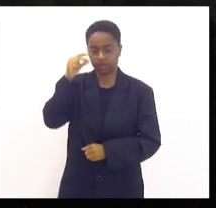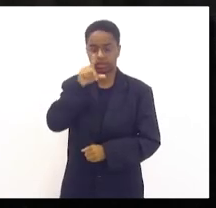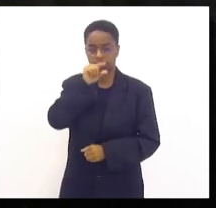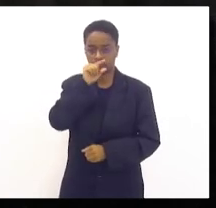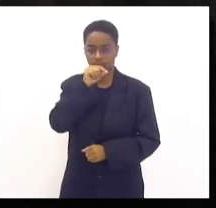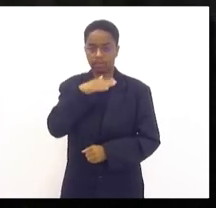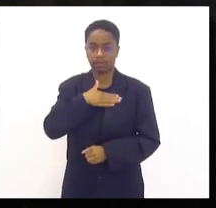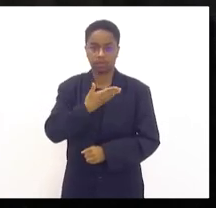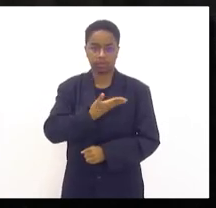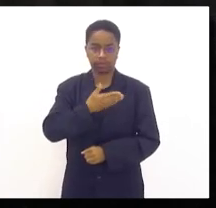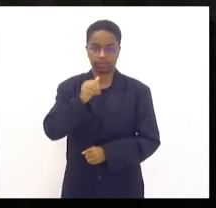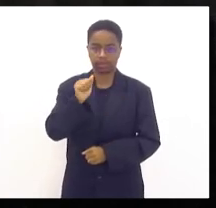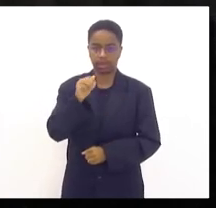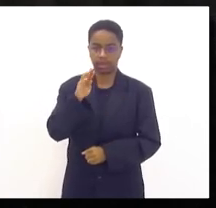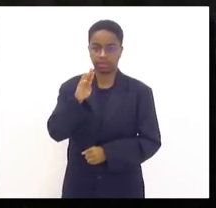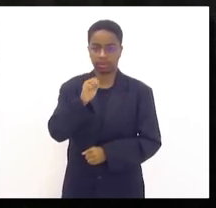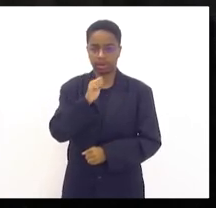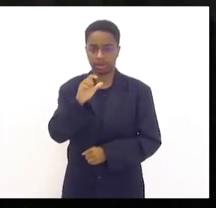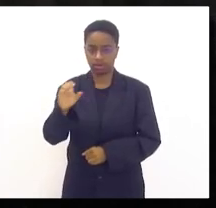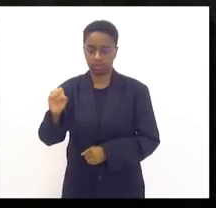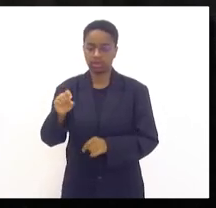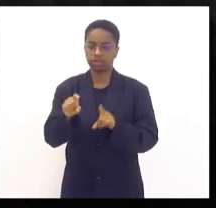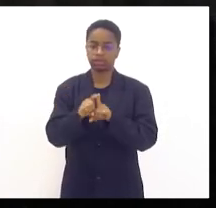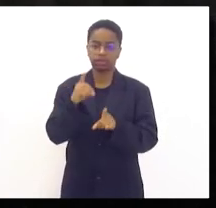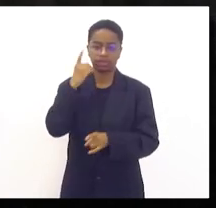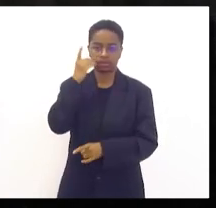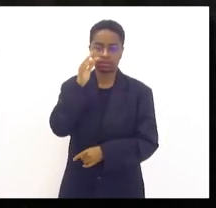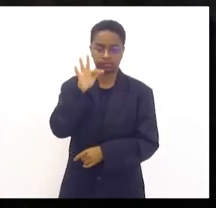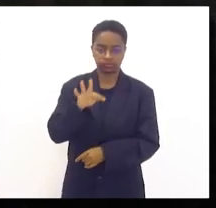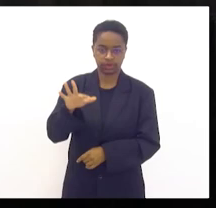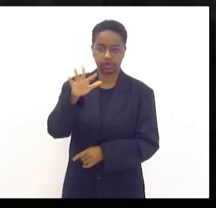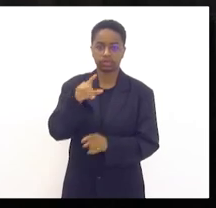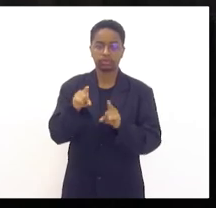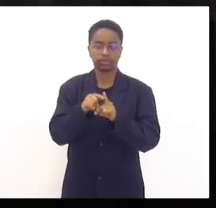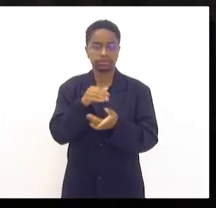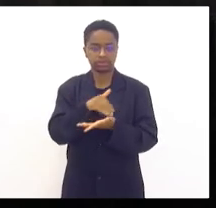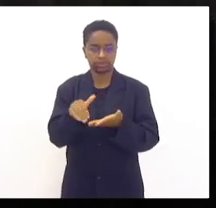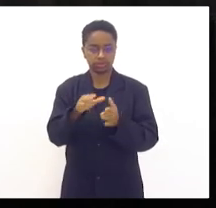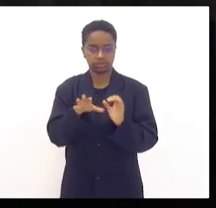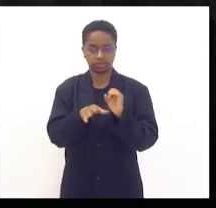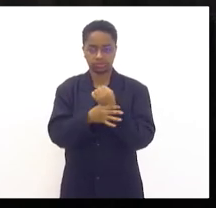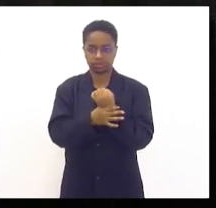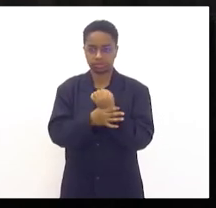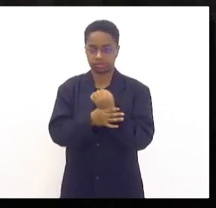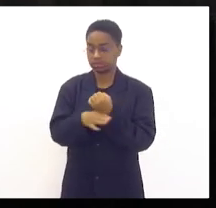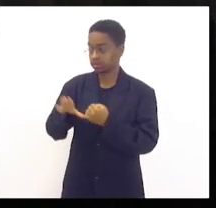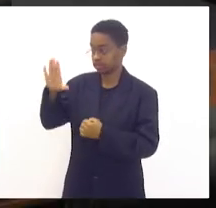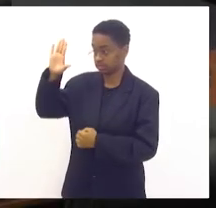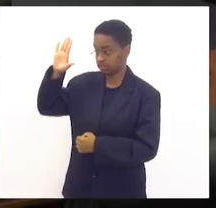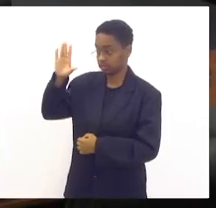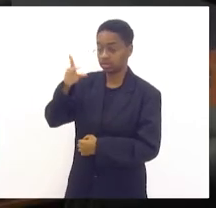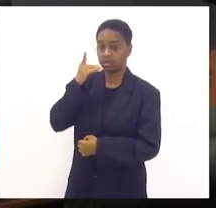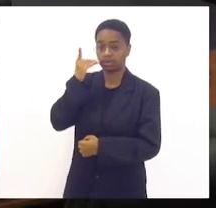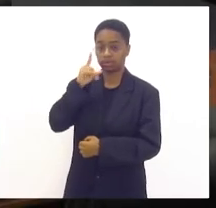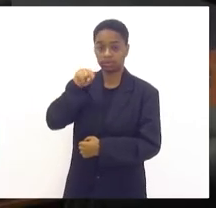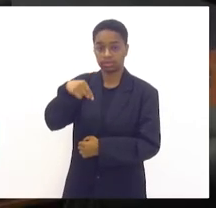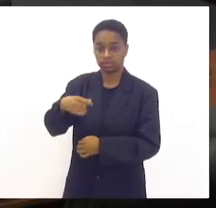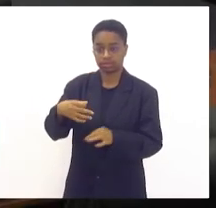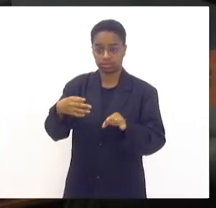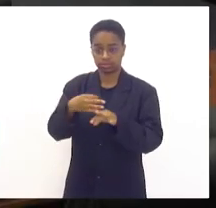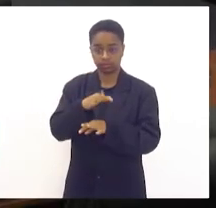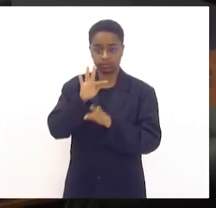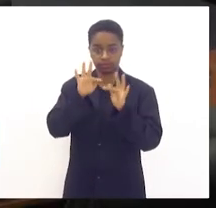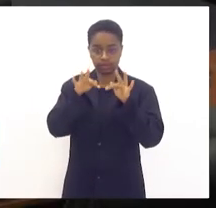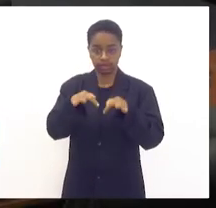Abraão, junto com o deputado federal Ricardo Abraão, secretário de Segurança, Gilmar França. Deputado, assim que o senhor terminar a sua linha